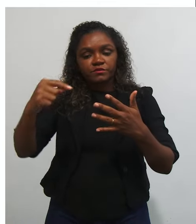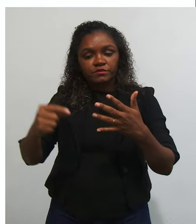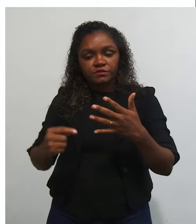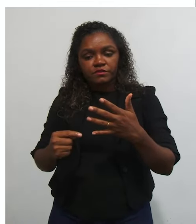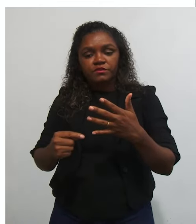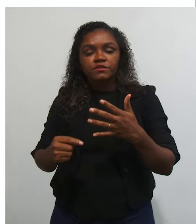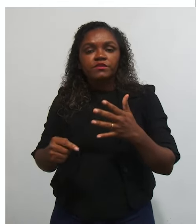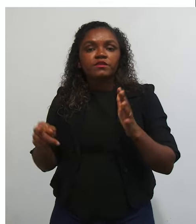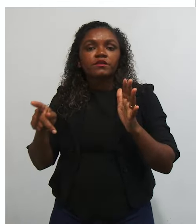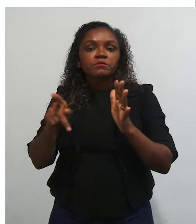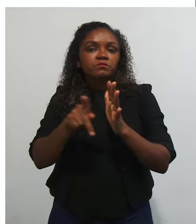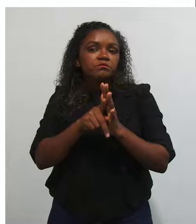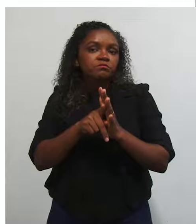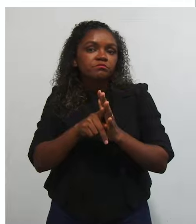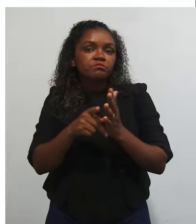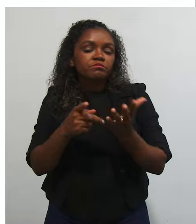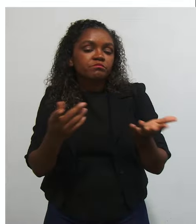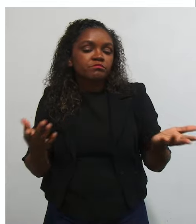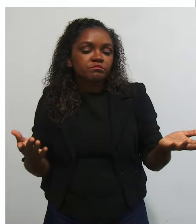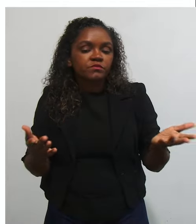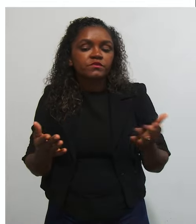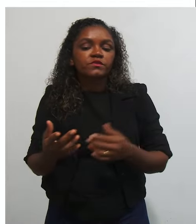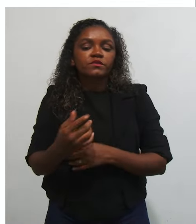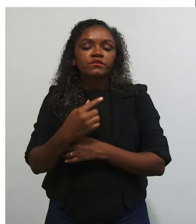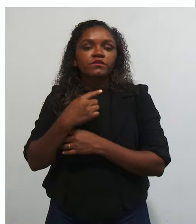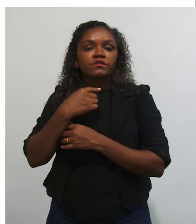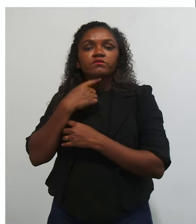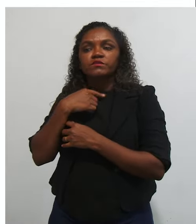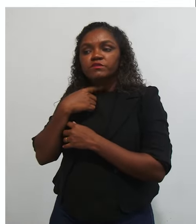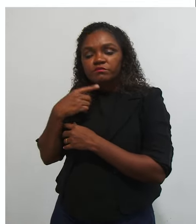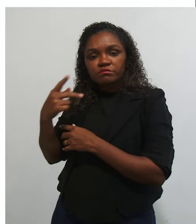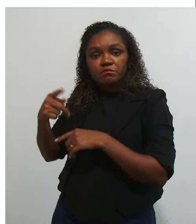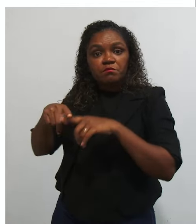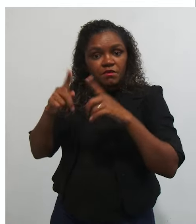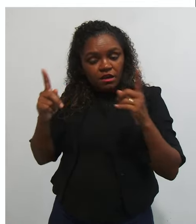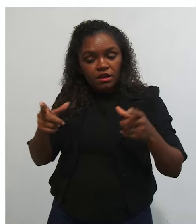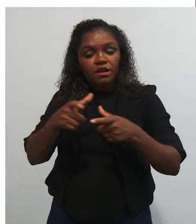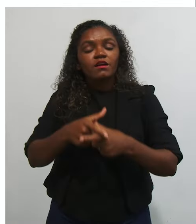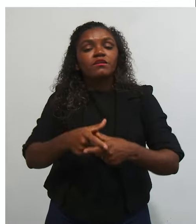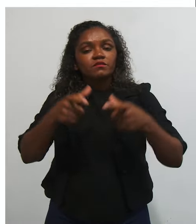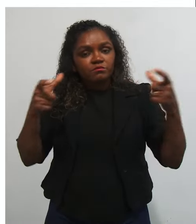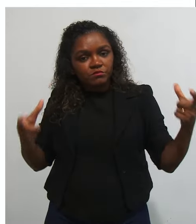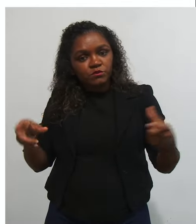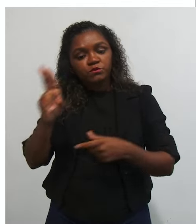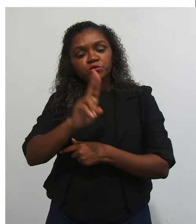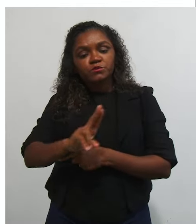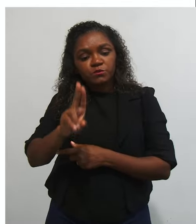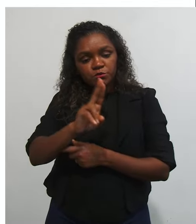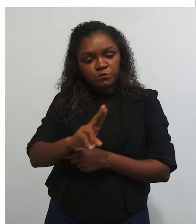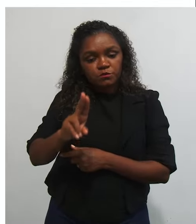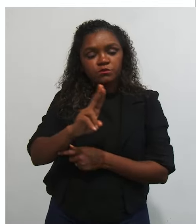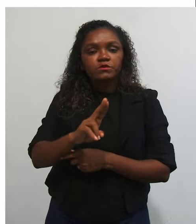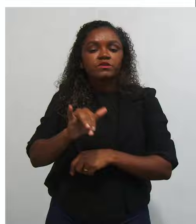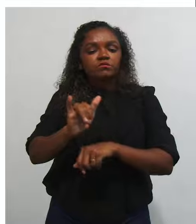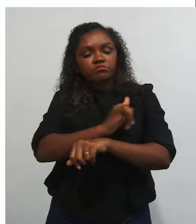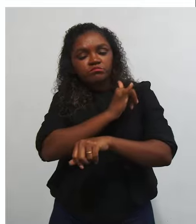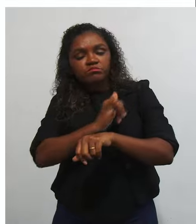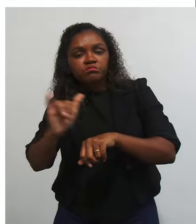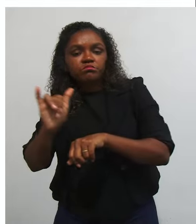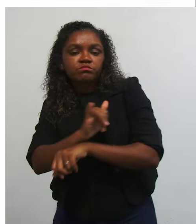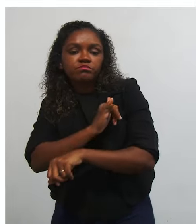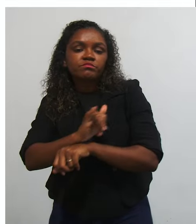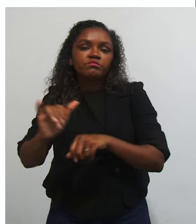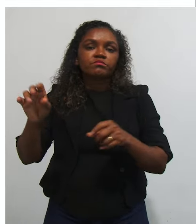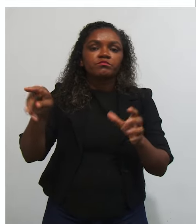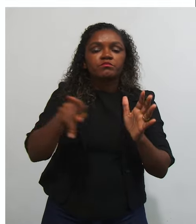é facultativo, mas a maioria dos entes utilizam o desdobramento do elemento